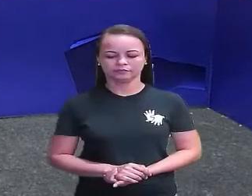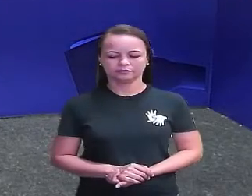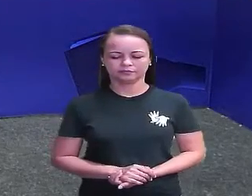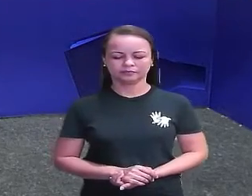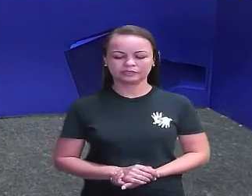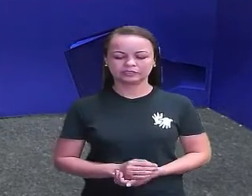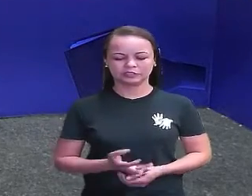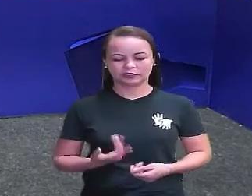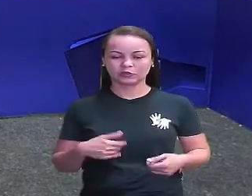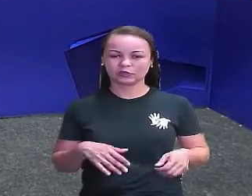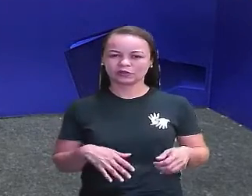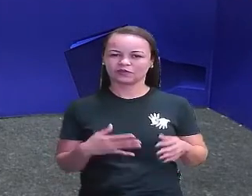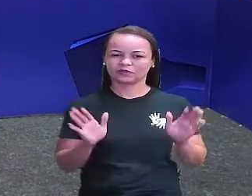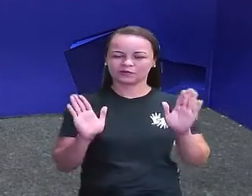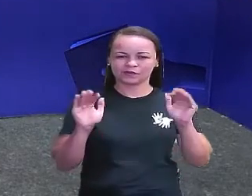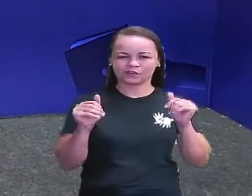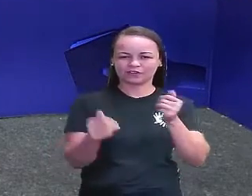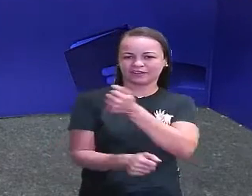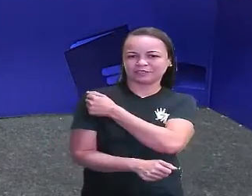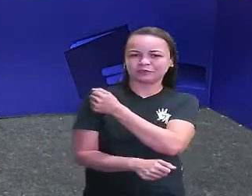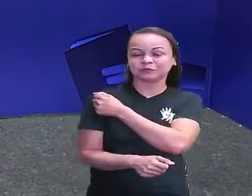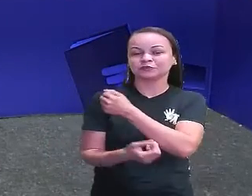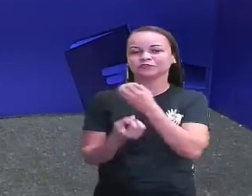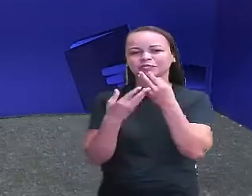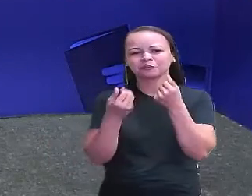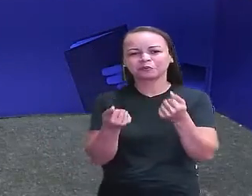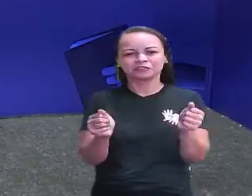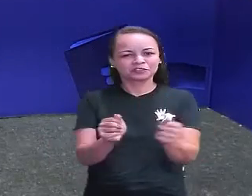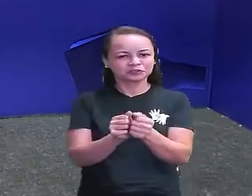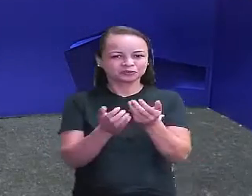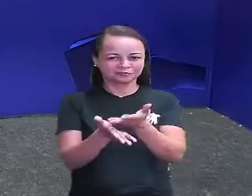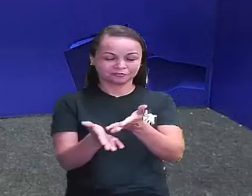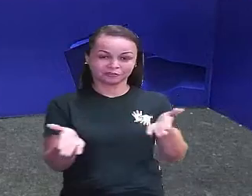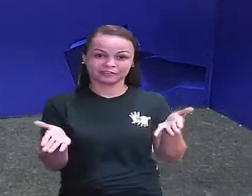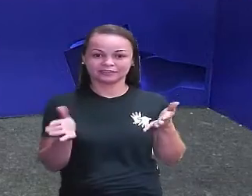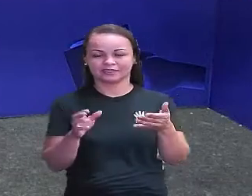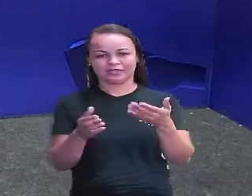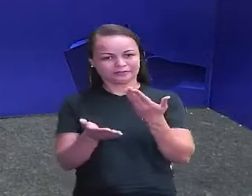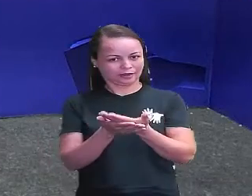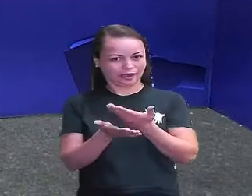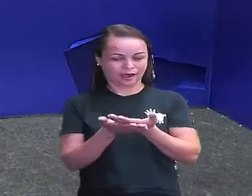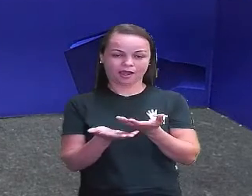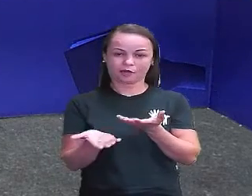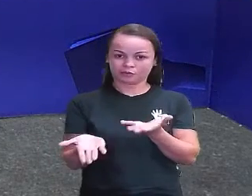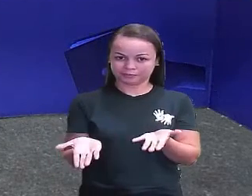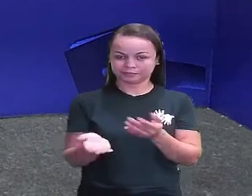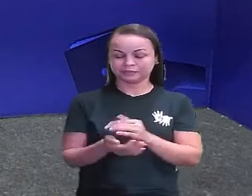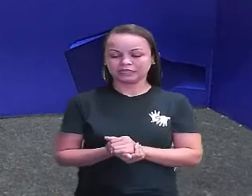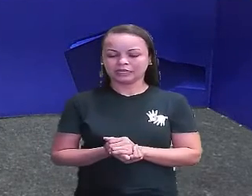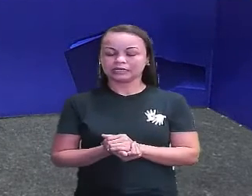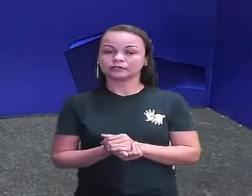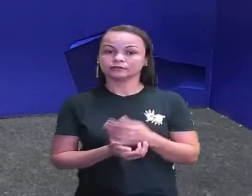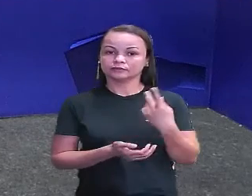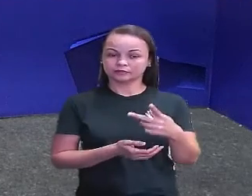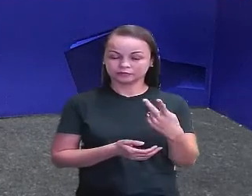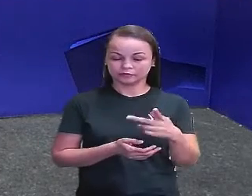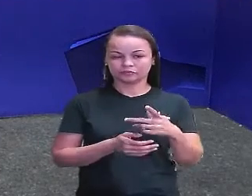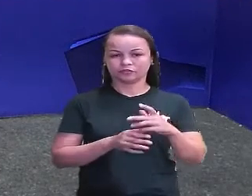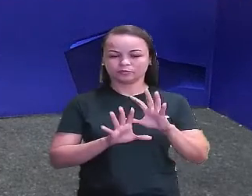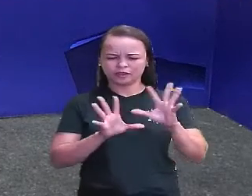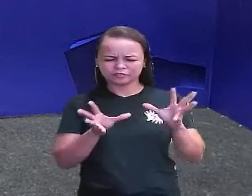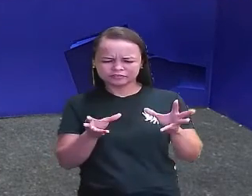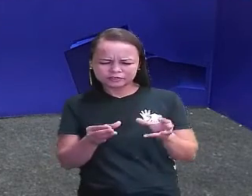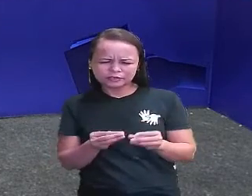Olá, meus queridos alunos, que bom estar aqui com vocês em mais uma aula. Dessa vez vamos revisar